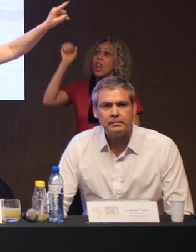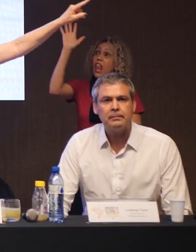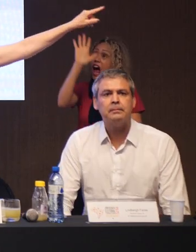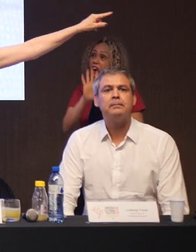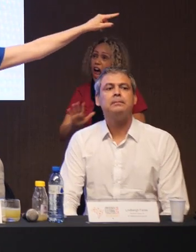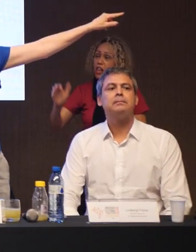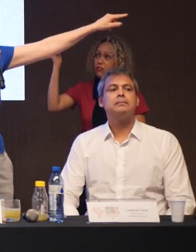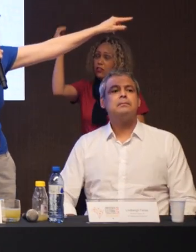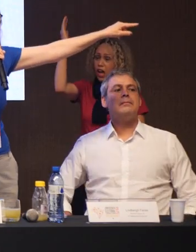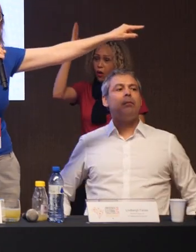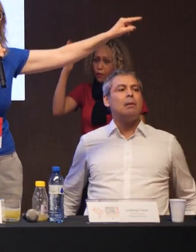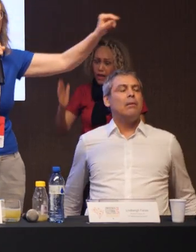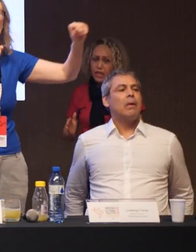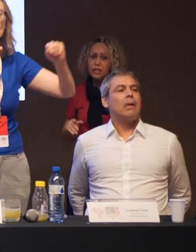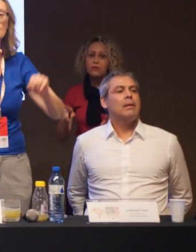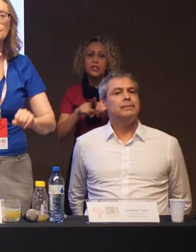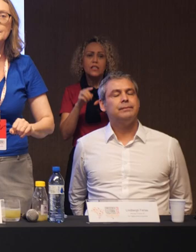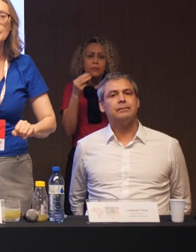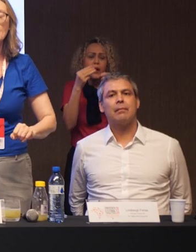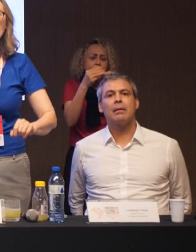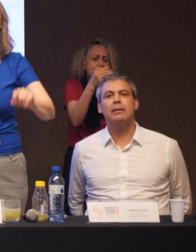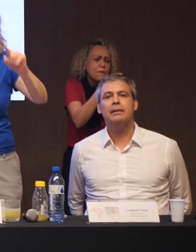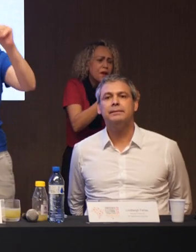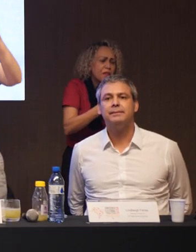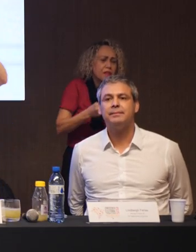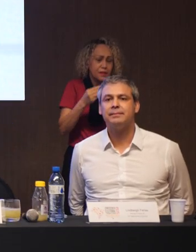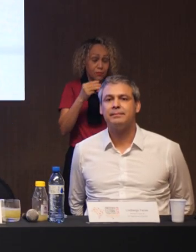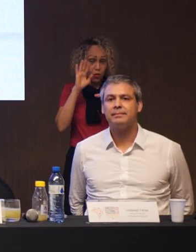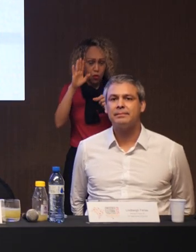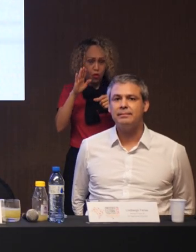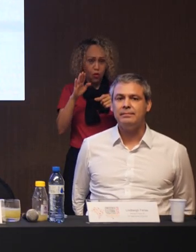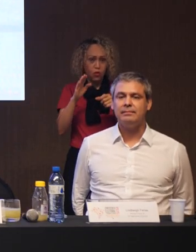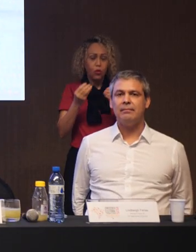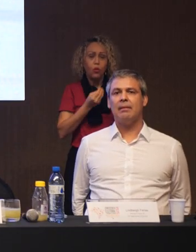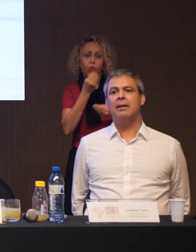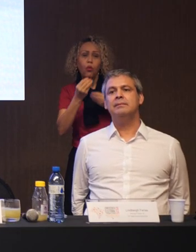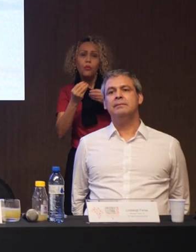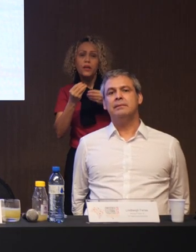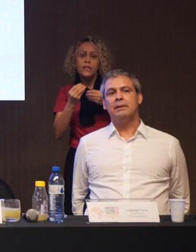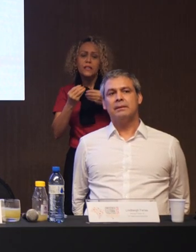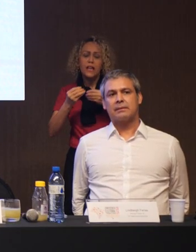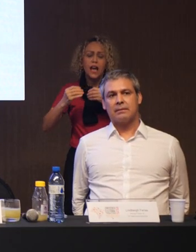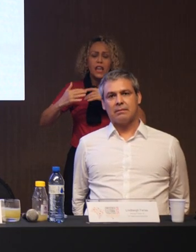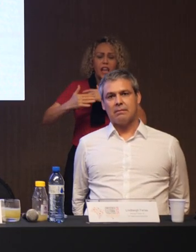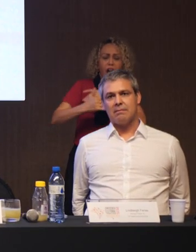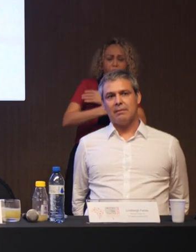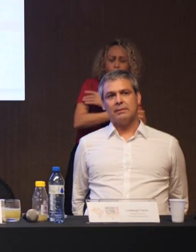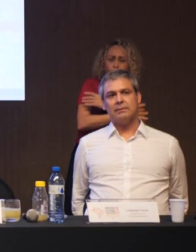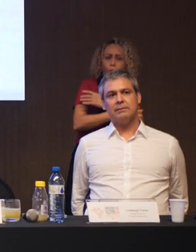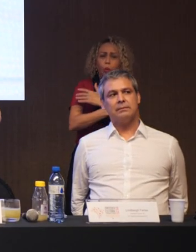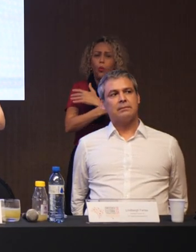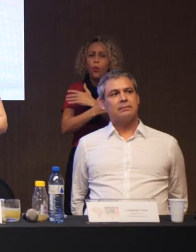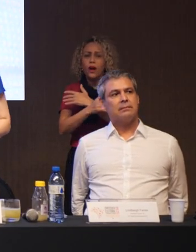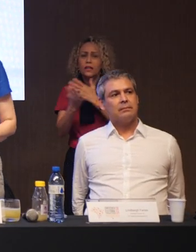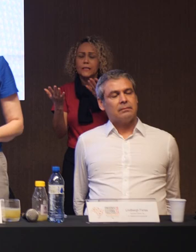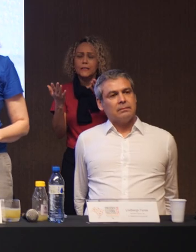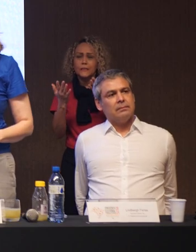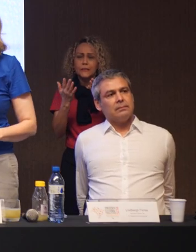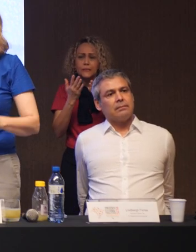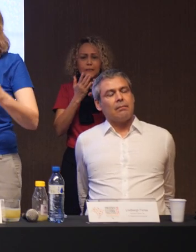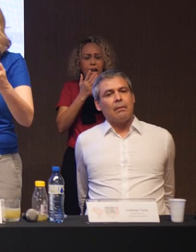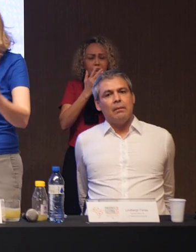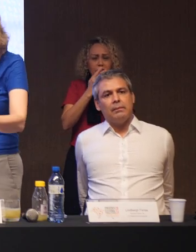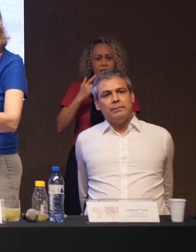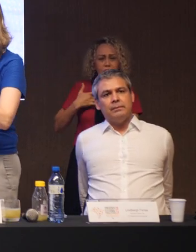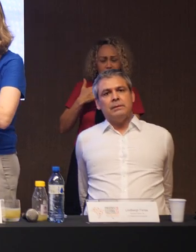do funcionamento das unidades de saúde, da fila que está sendo superada agora graças ao governo